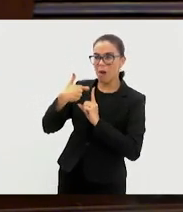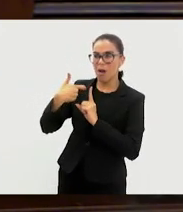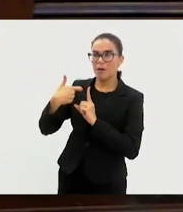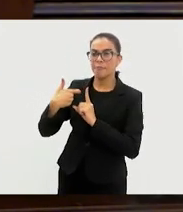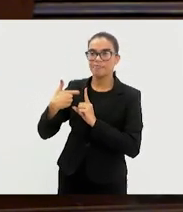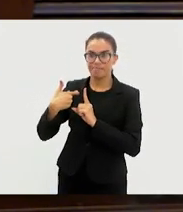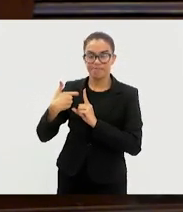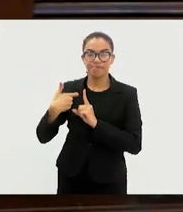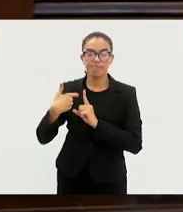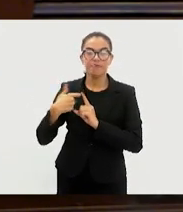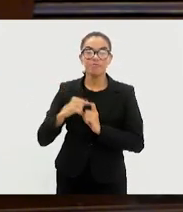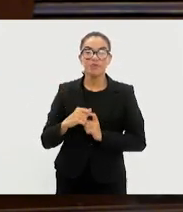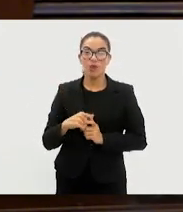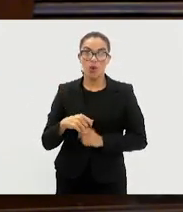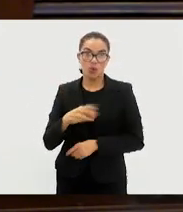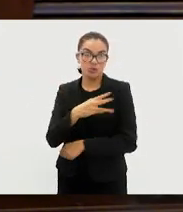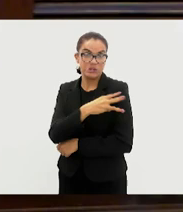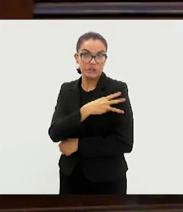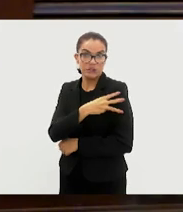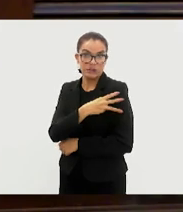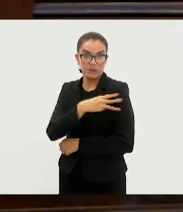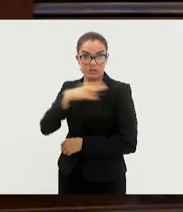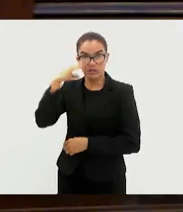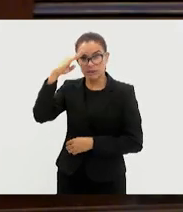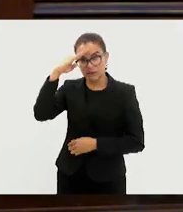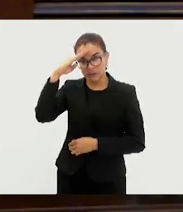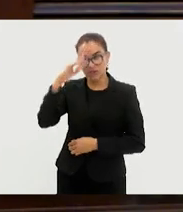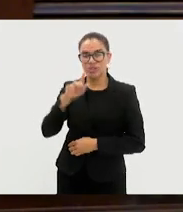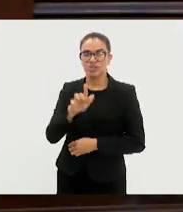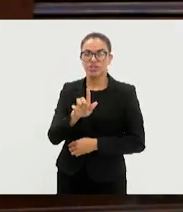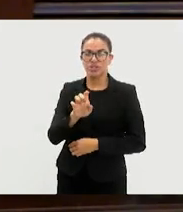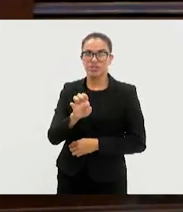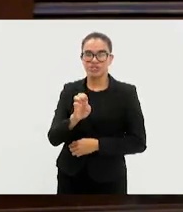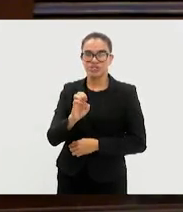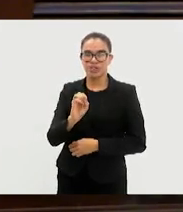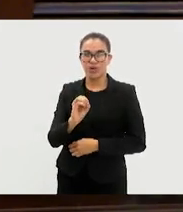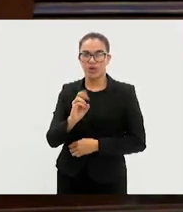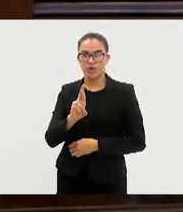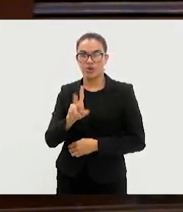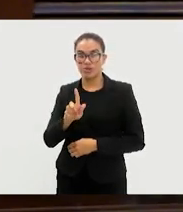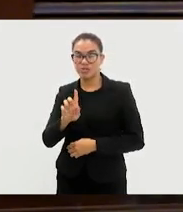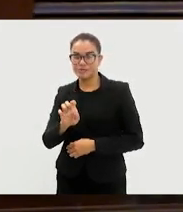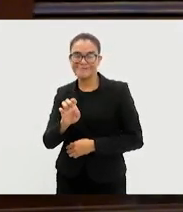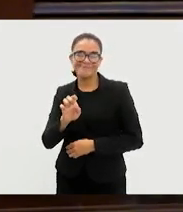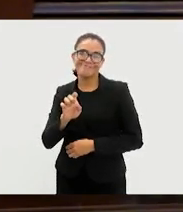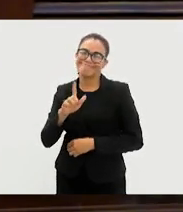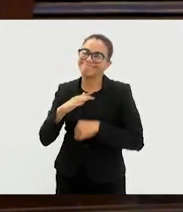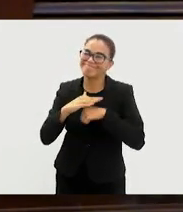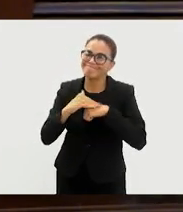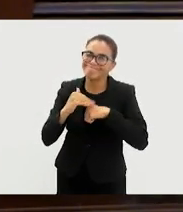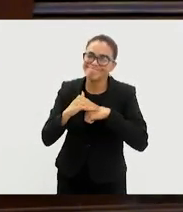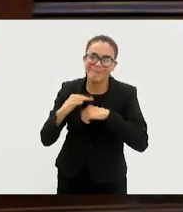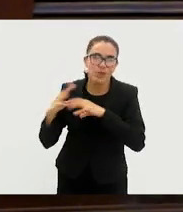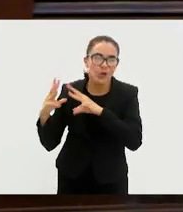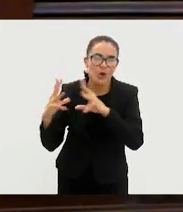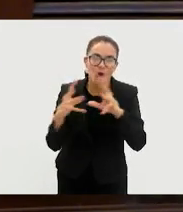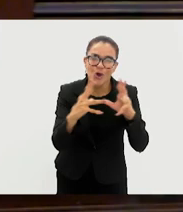O sargento Jorge era uma pessoa muito querida dentro da Polícia Militar.